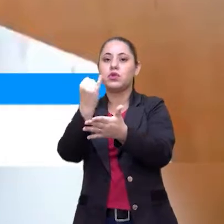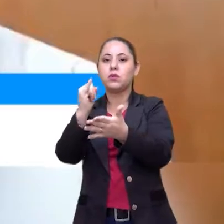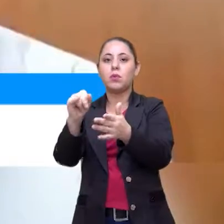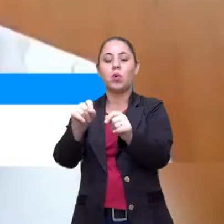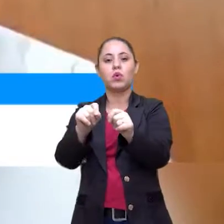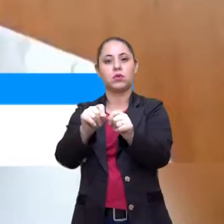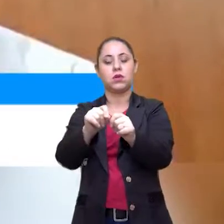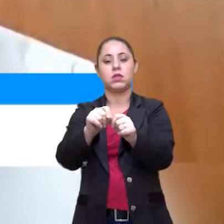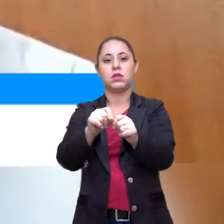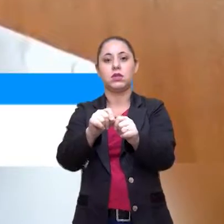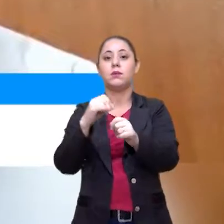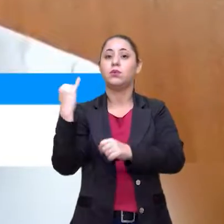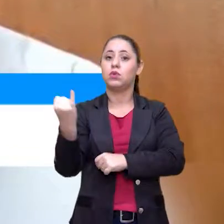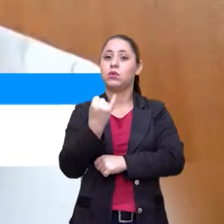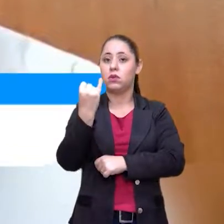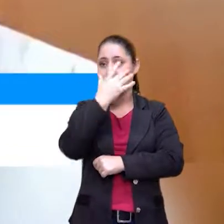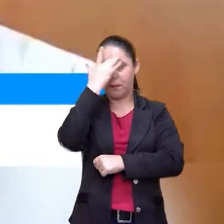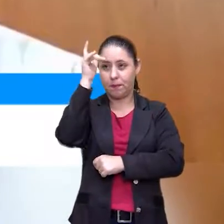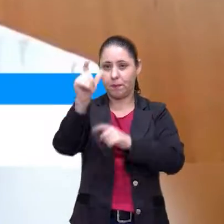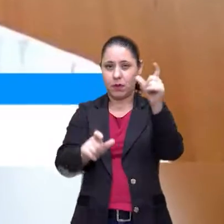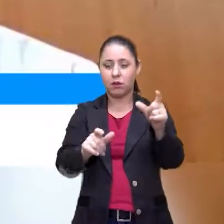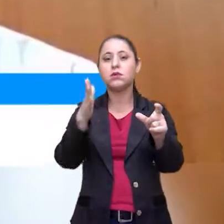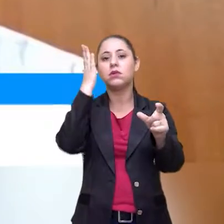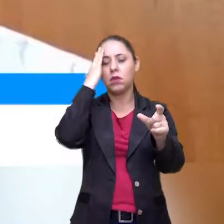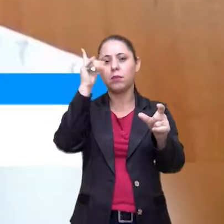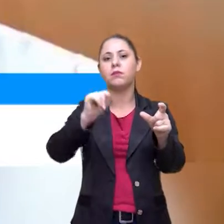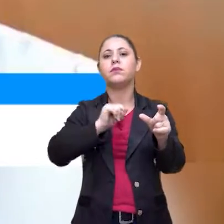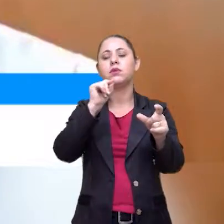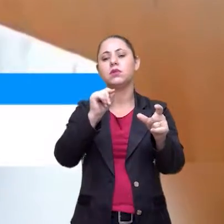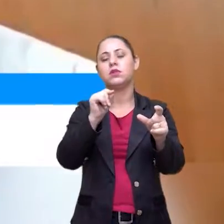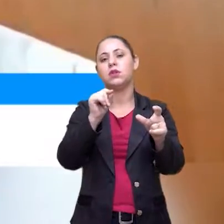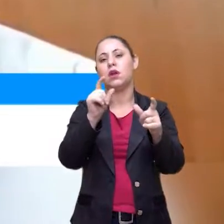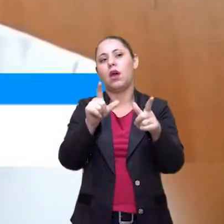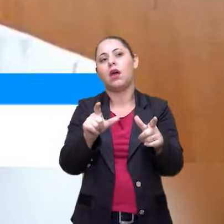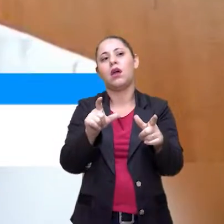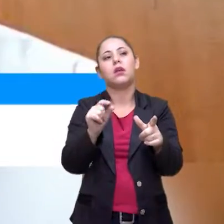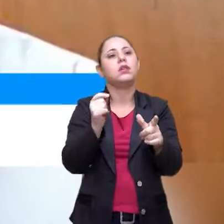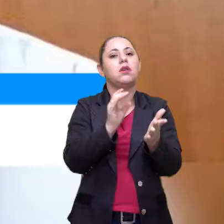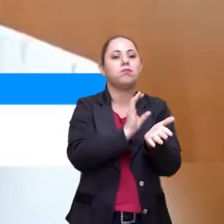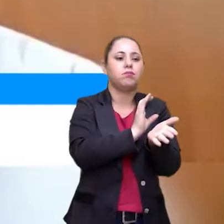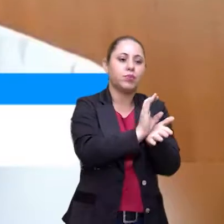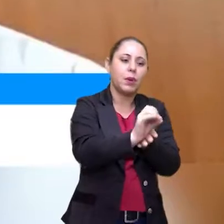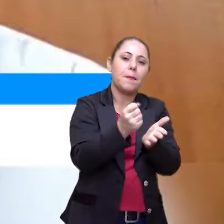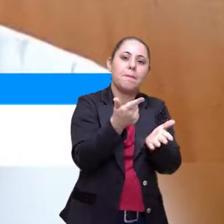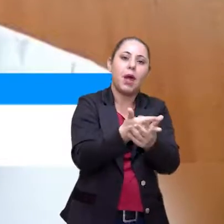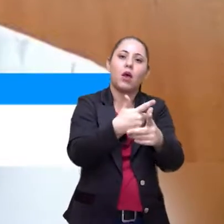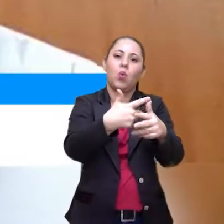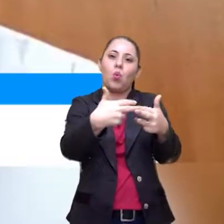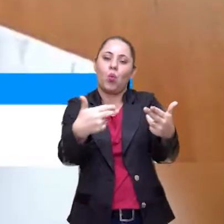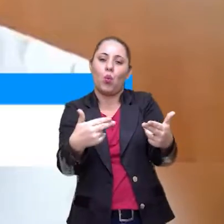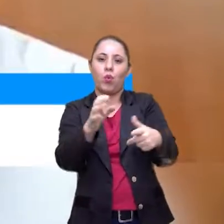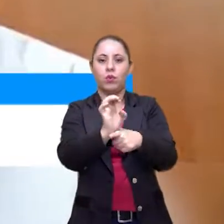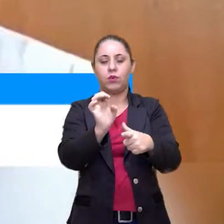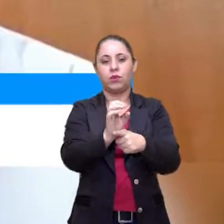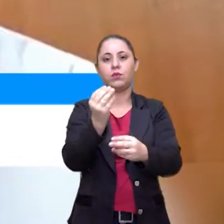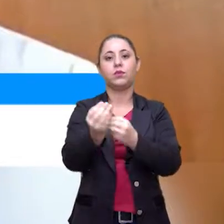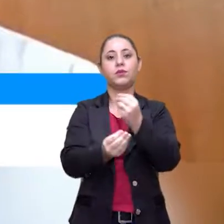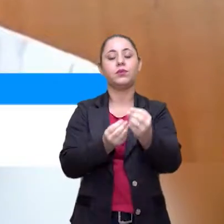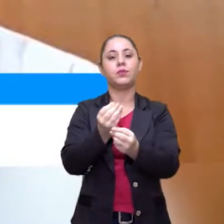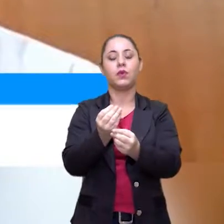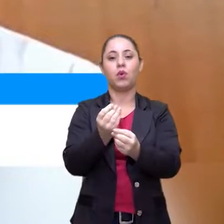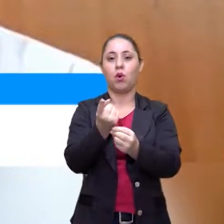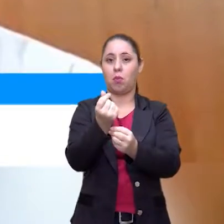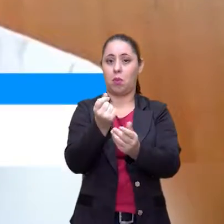A necessidade que tem o cidadão de poder saber quem financia o Estado, como, de que